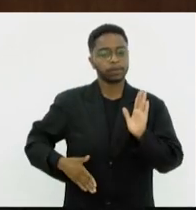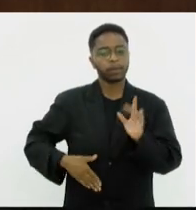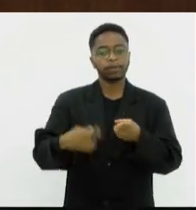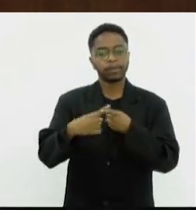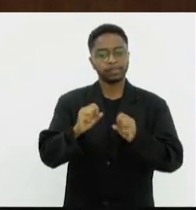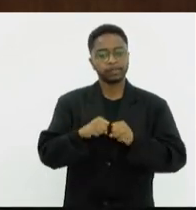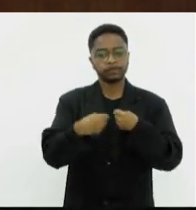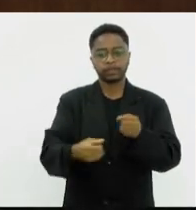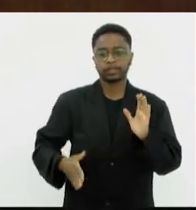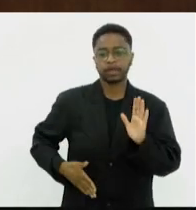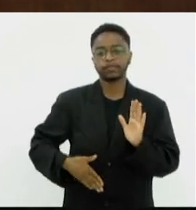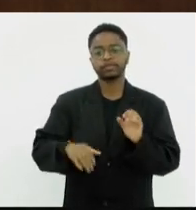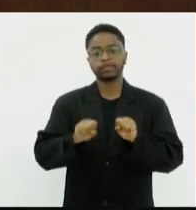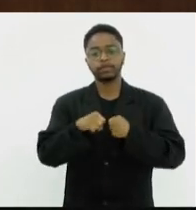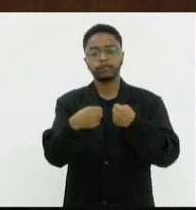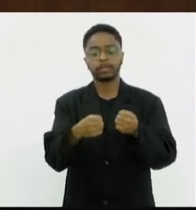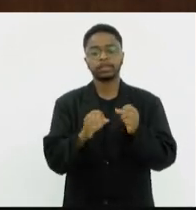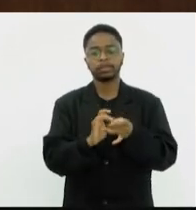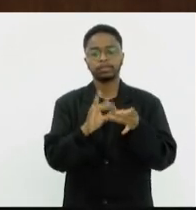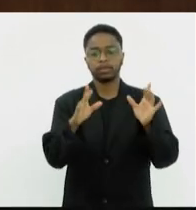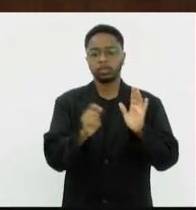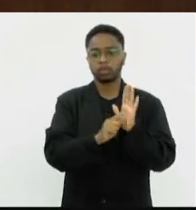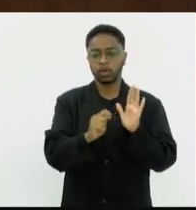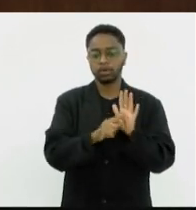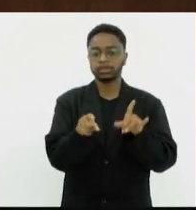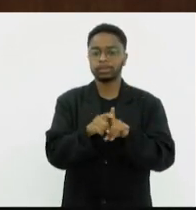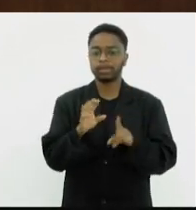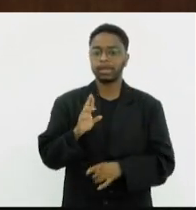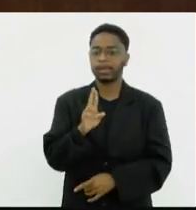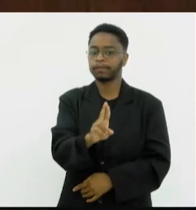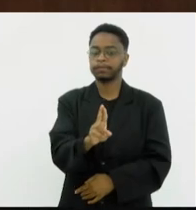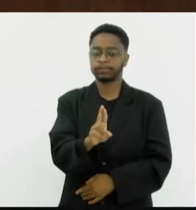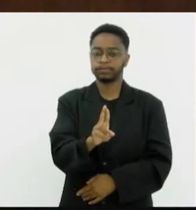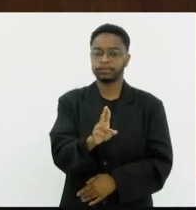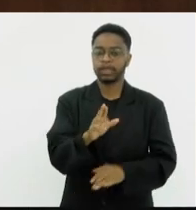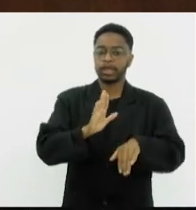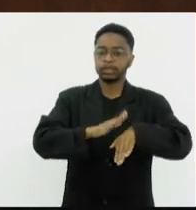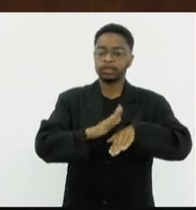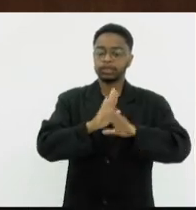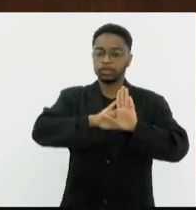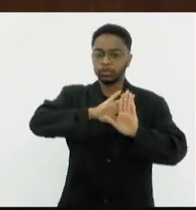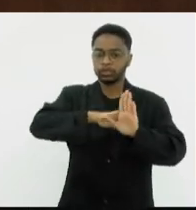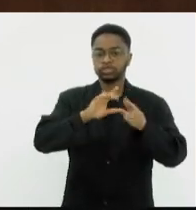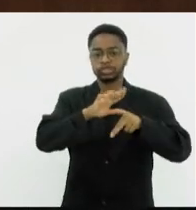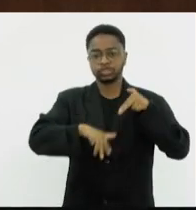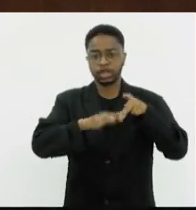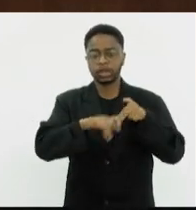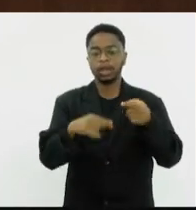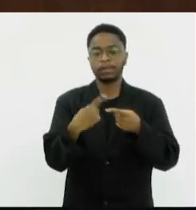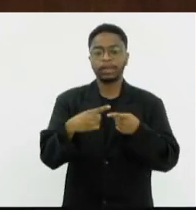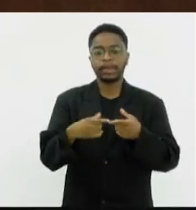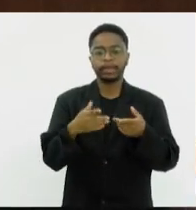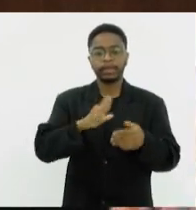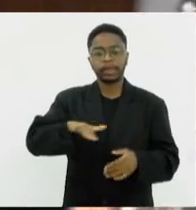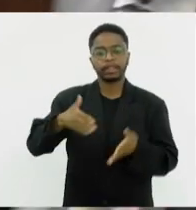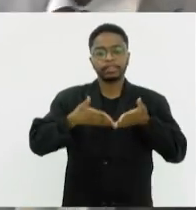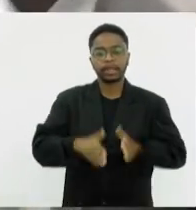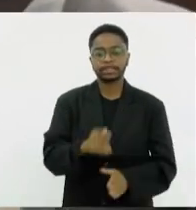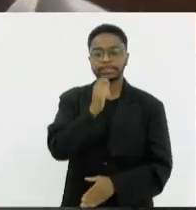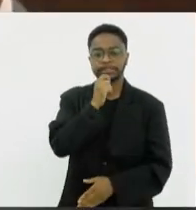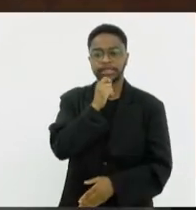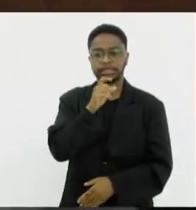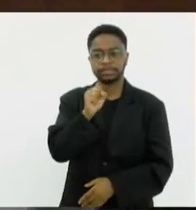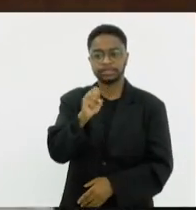tráfico, o senhor defende a liberação das drogas. O senhor representa a ideologia de gênero, que as crianças nascem sem sexo e ela vai definir o que ela